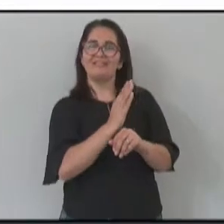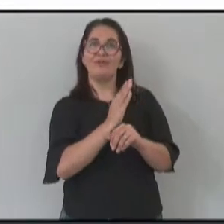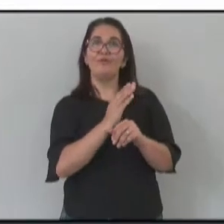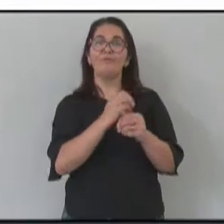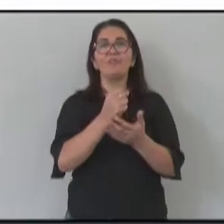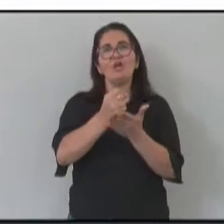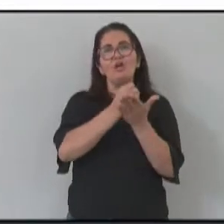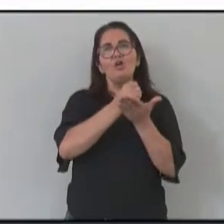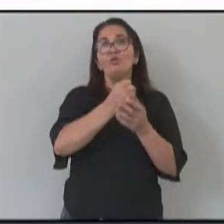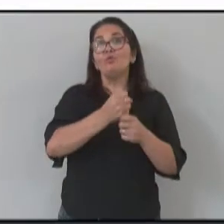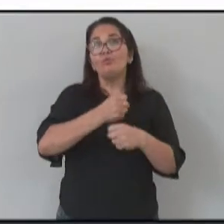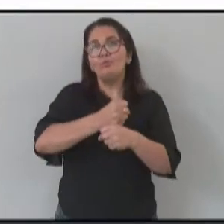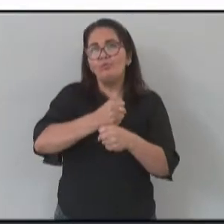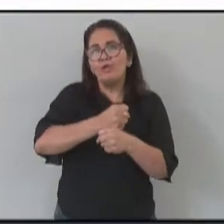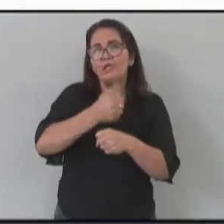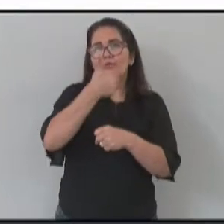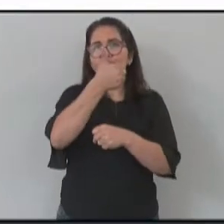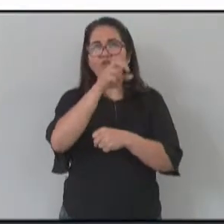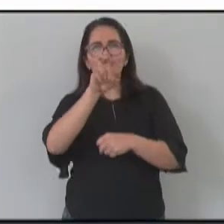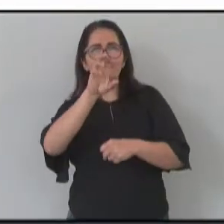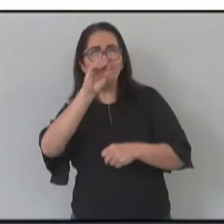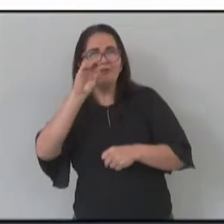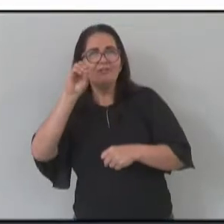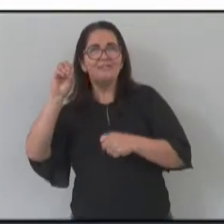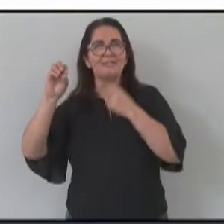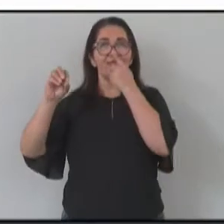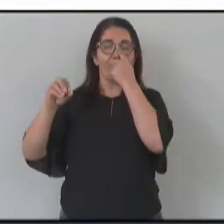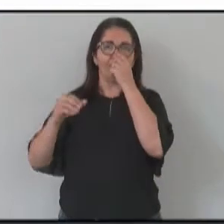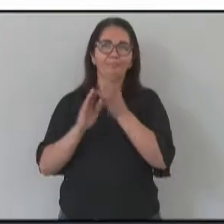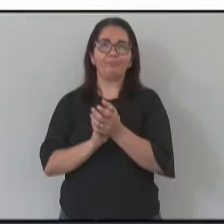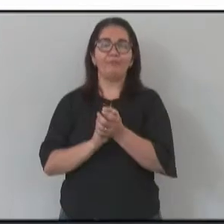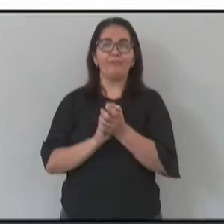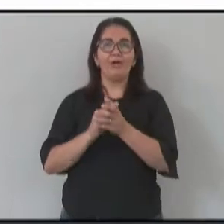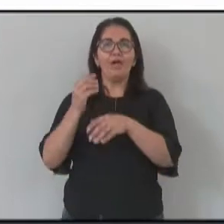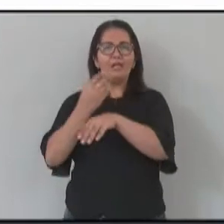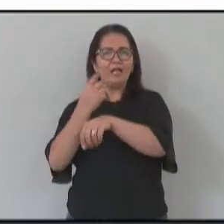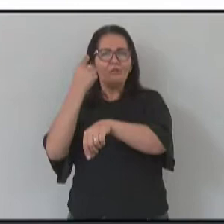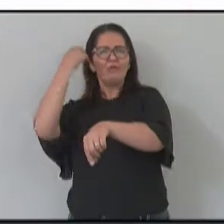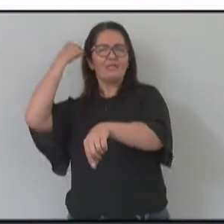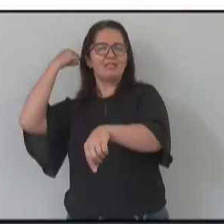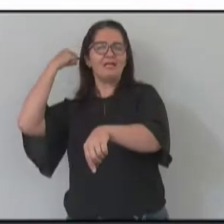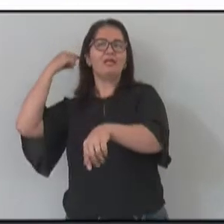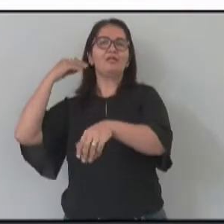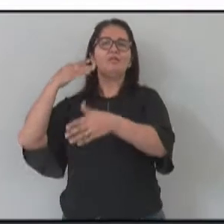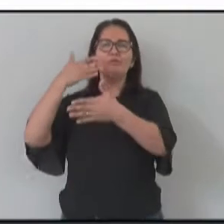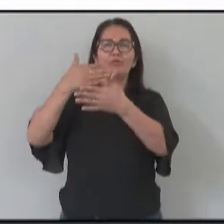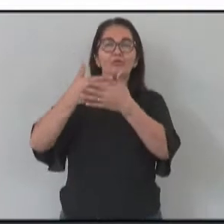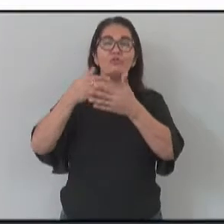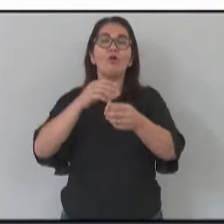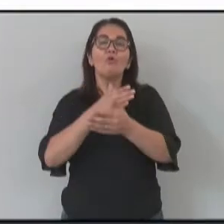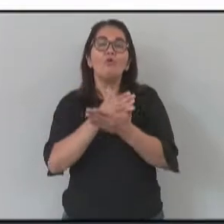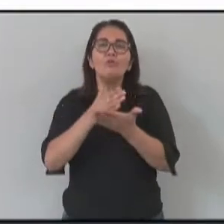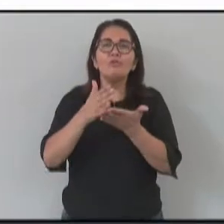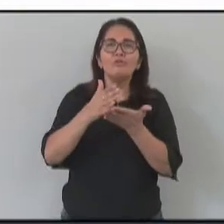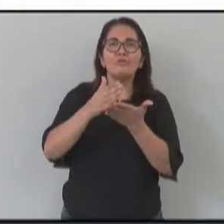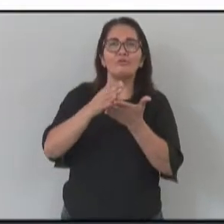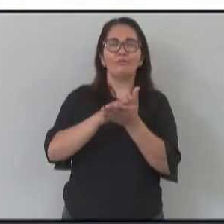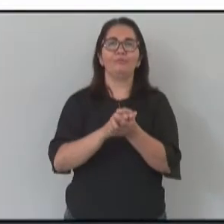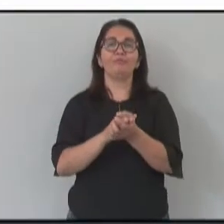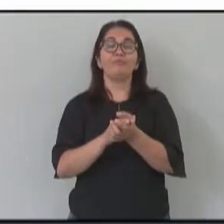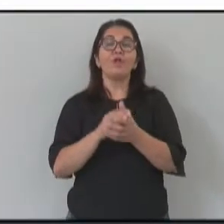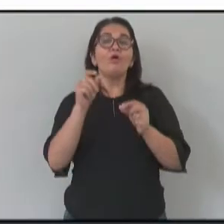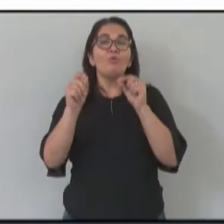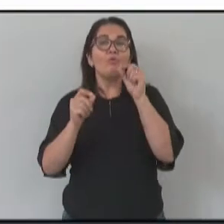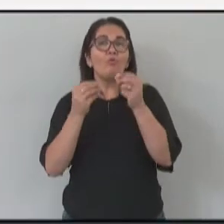Tudo começou em 22 de abril de 1500. Os